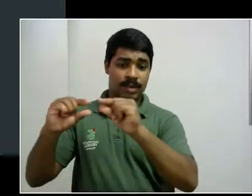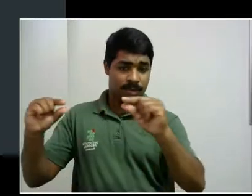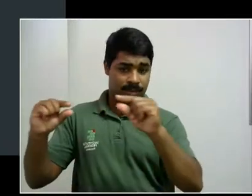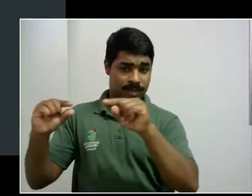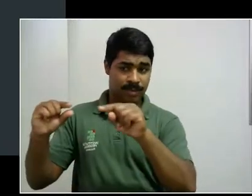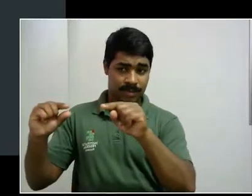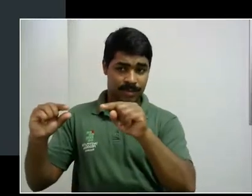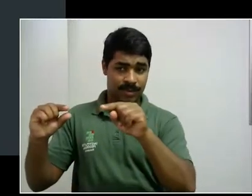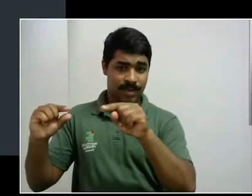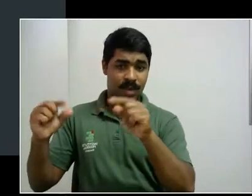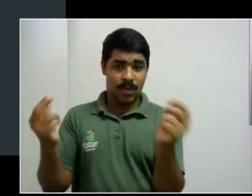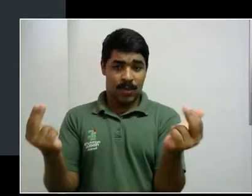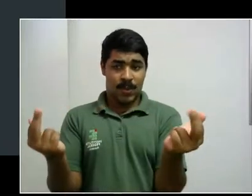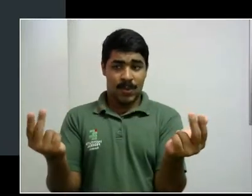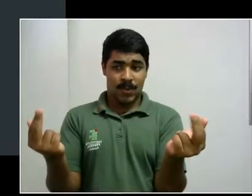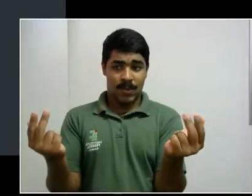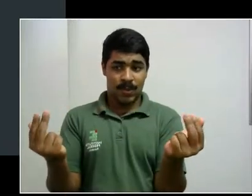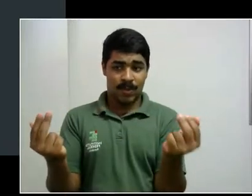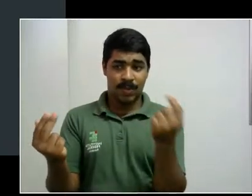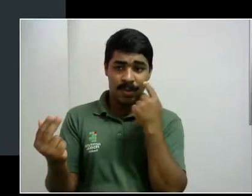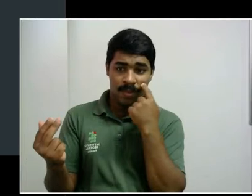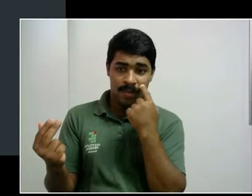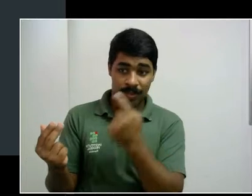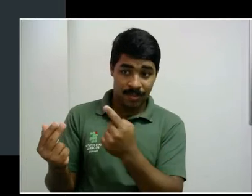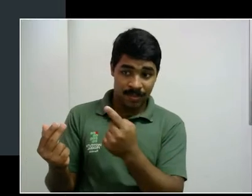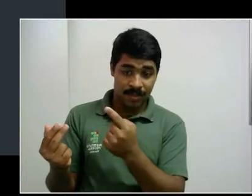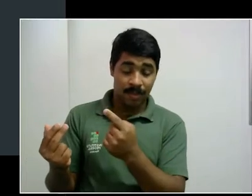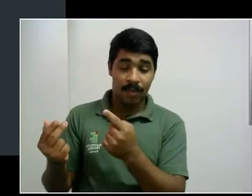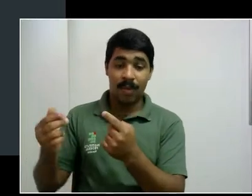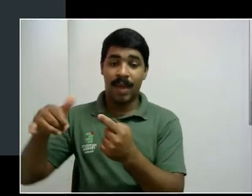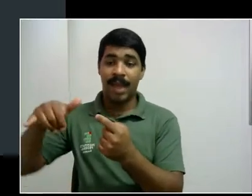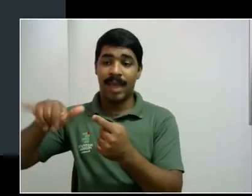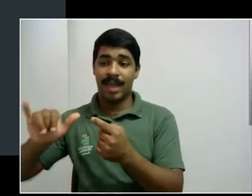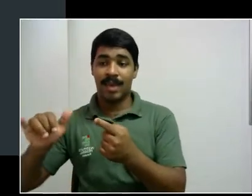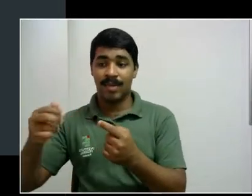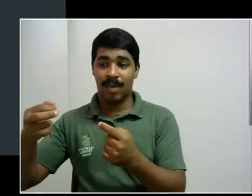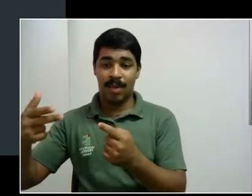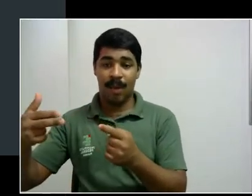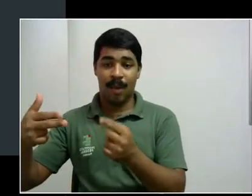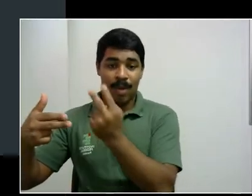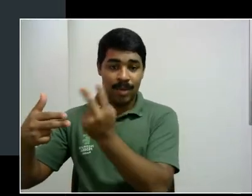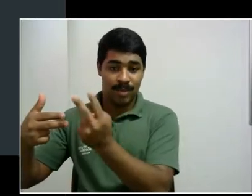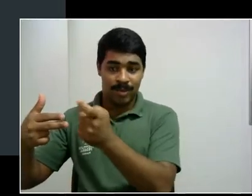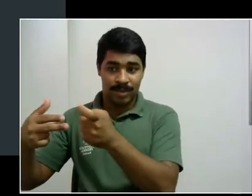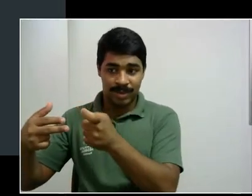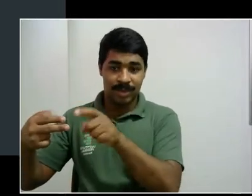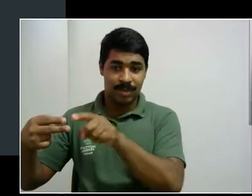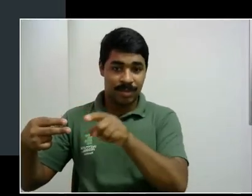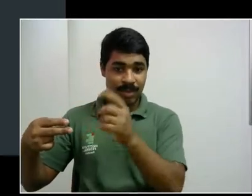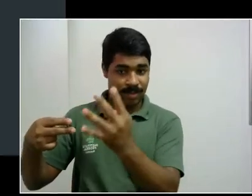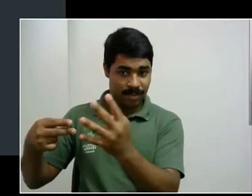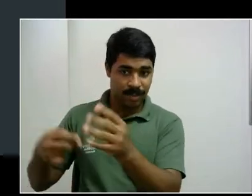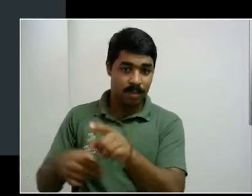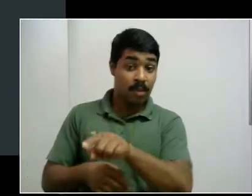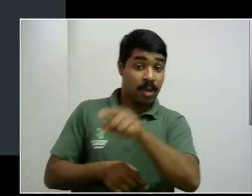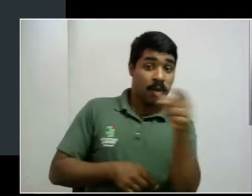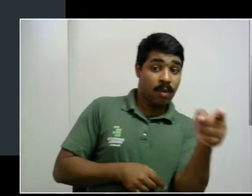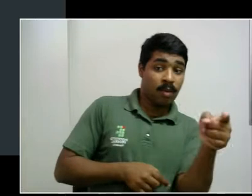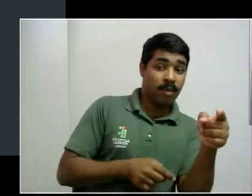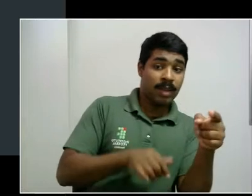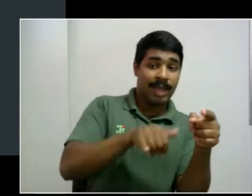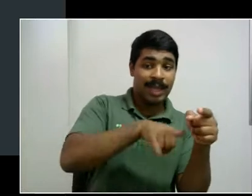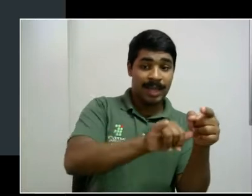menos 4. O que diferenciou de uma para outra foi só o sinal de menos no primeiro coeficiente, no coeficiente a aí.